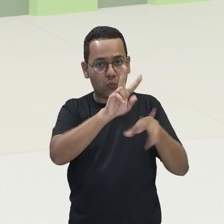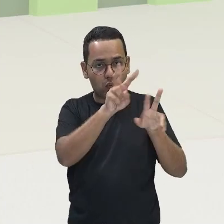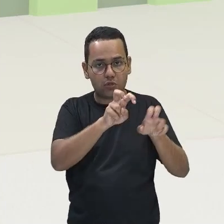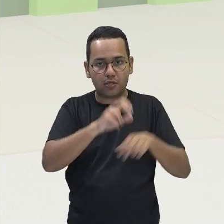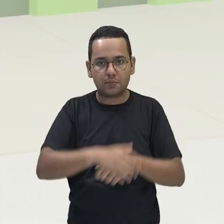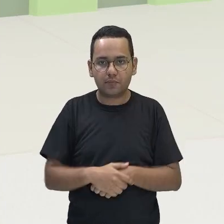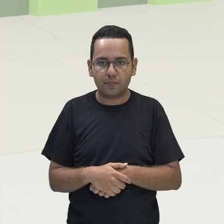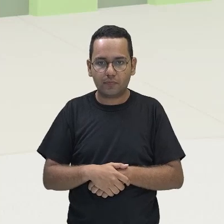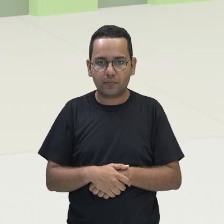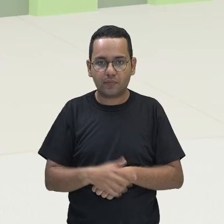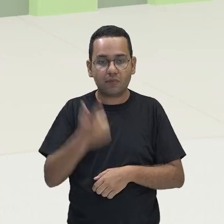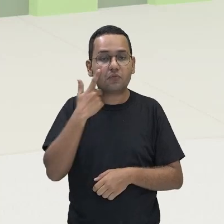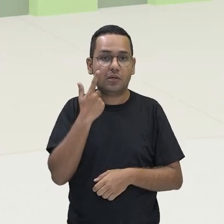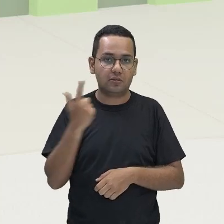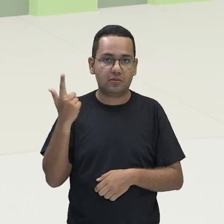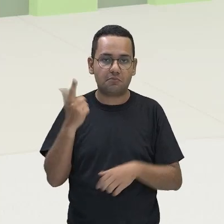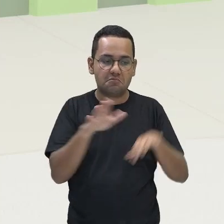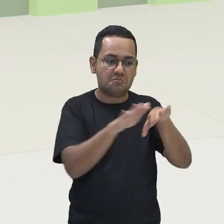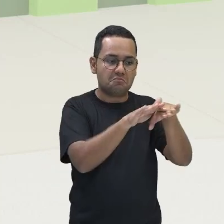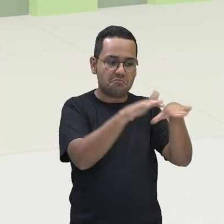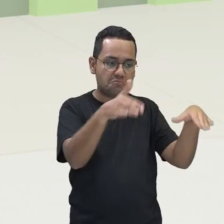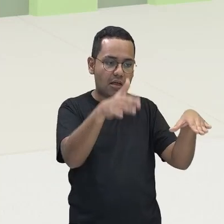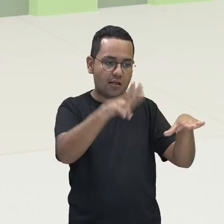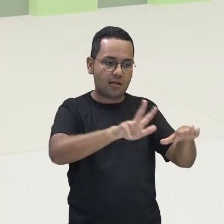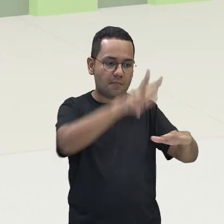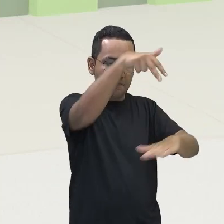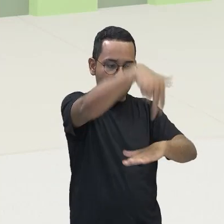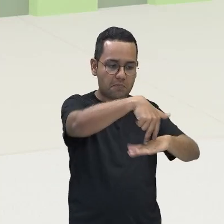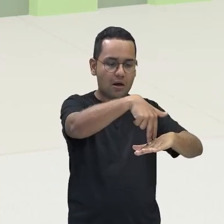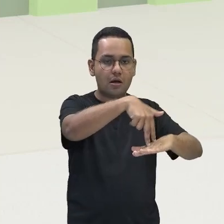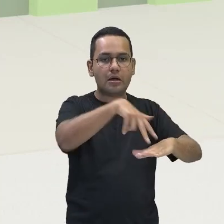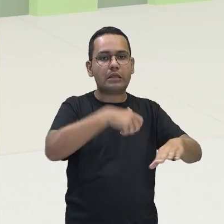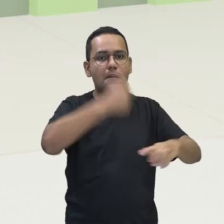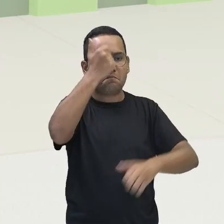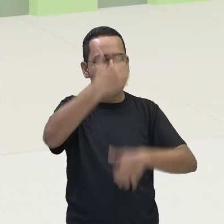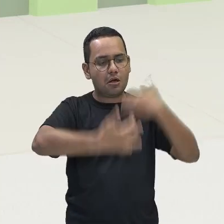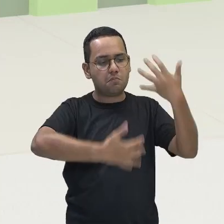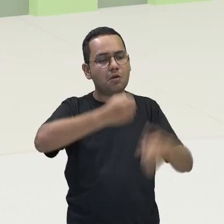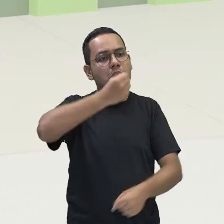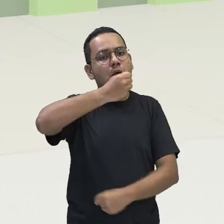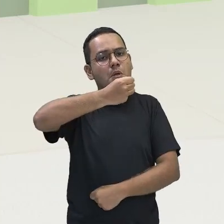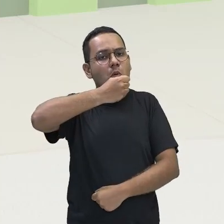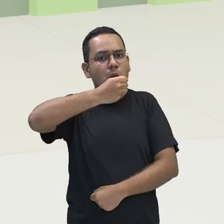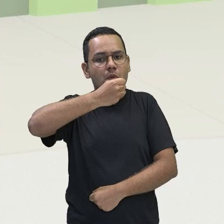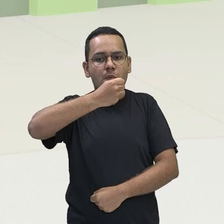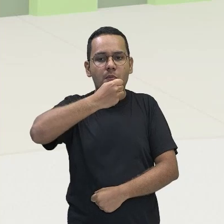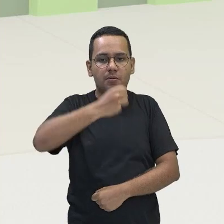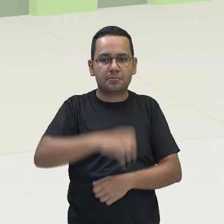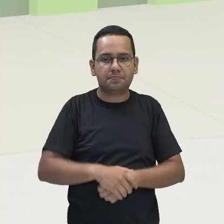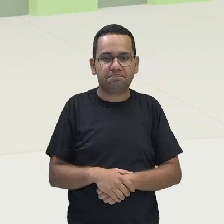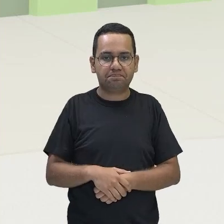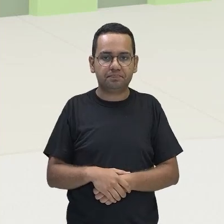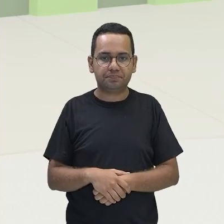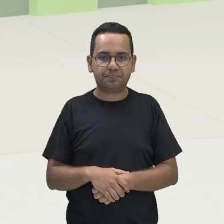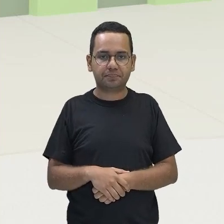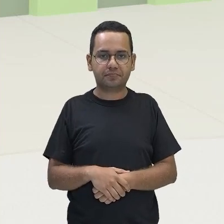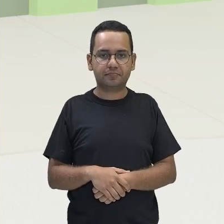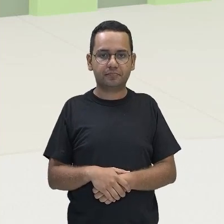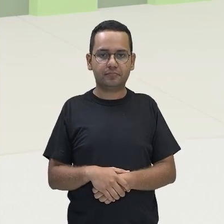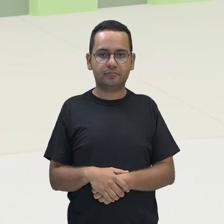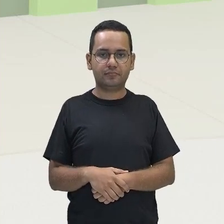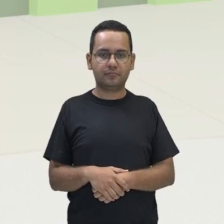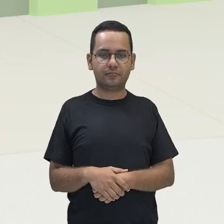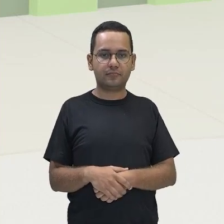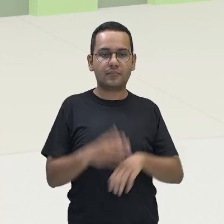lá no palco, olha, apresentando os resultados, vocês veem lá no púlpito, né? E aqui tem,